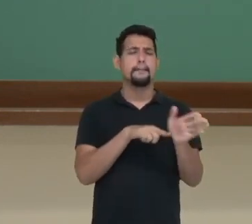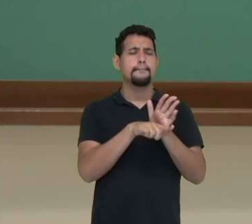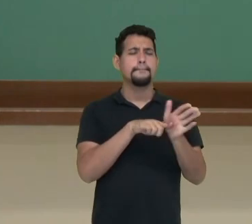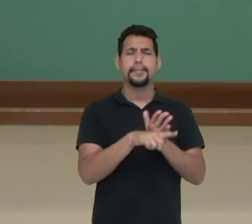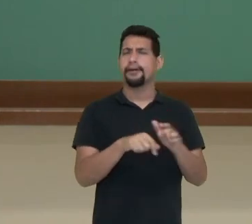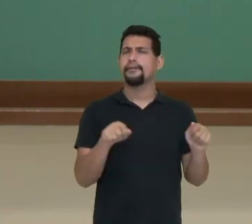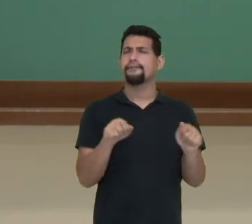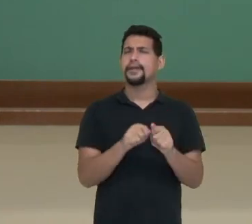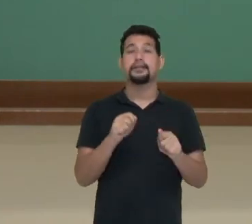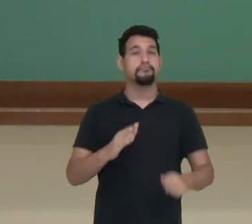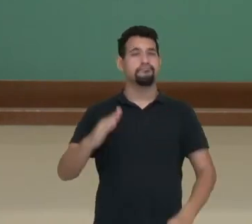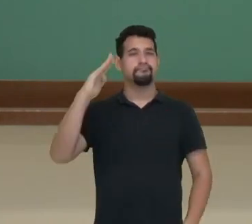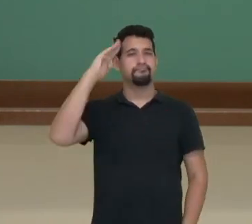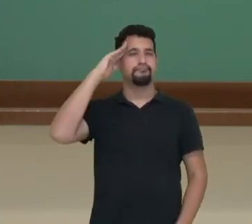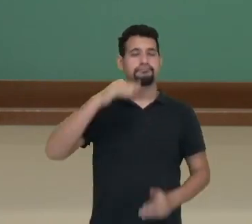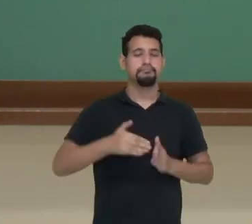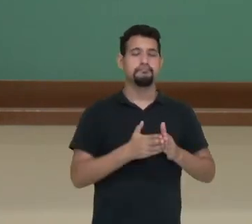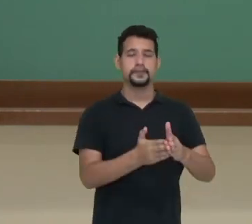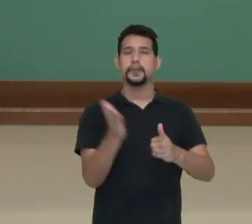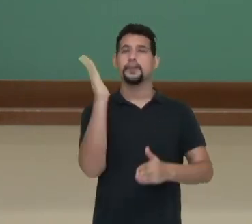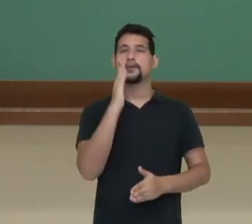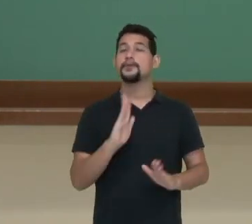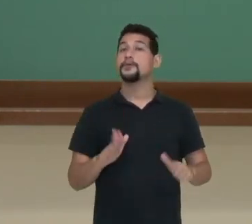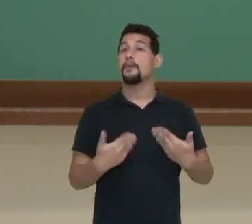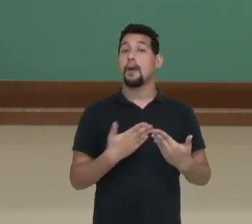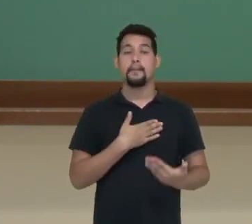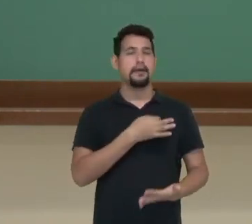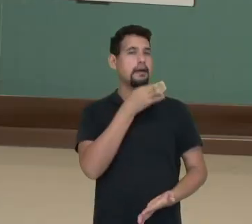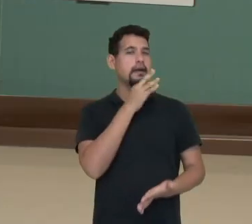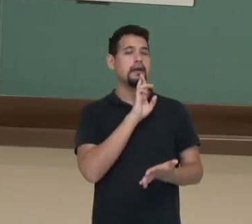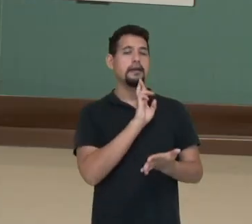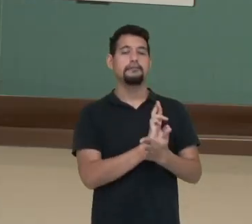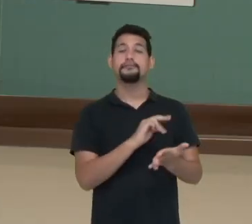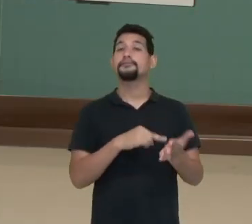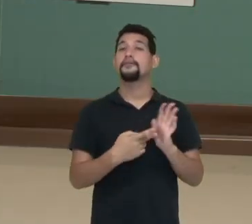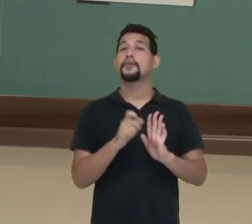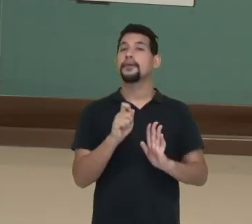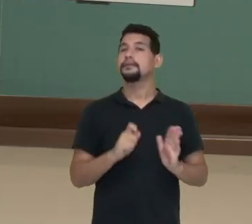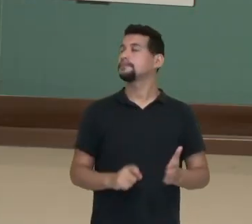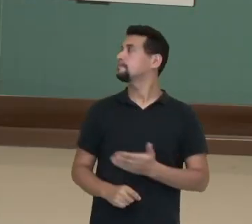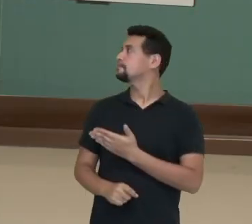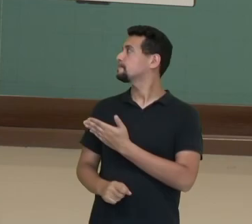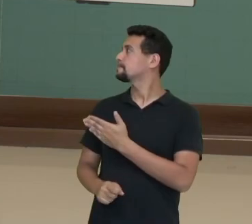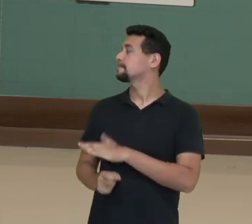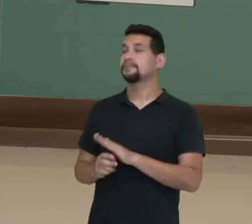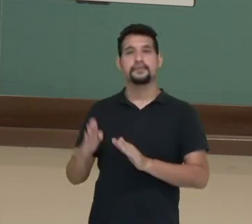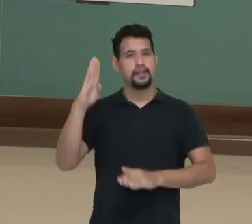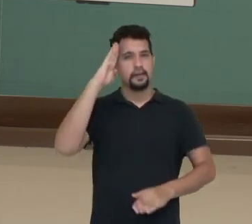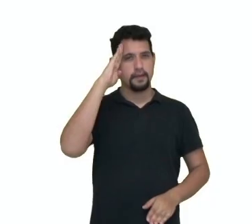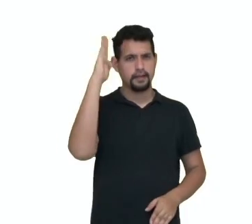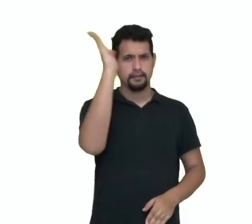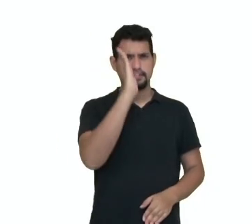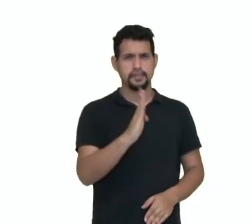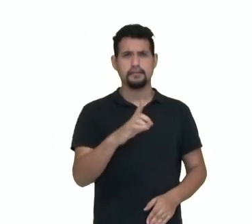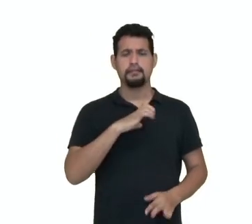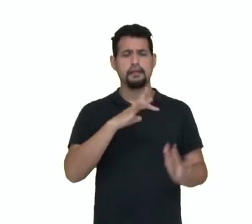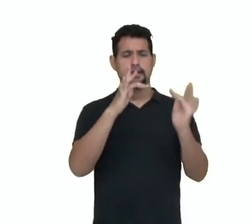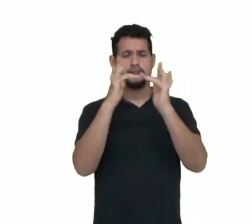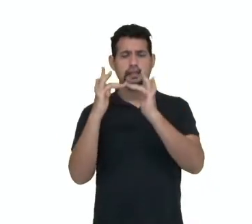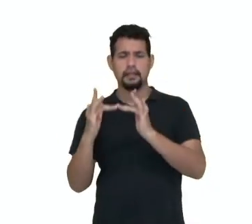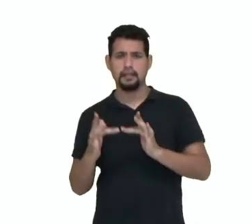realizadas pela Marinha do Brasil? Minha sugestão de resposta aqui para a gente é essa aqui. A Marinha do Brasil está envolvida